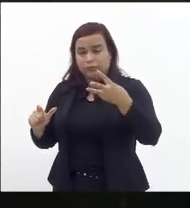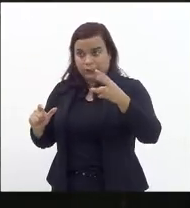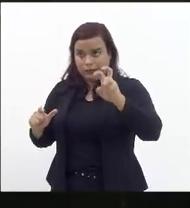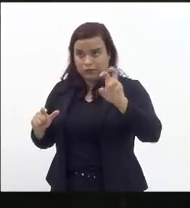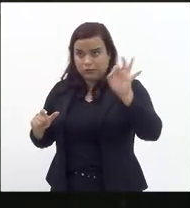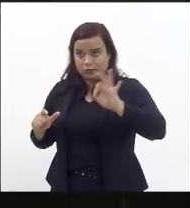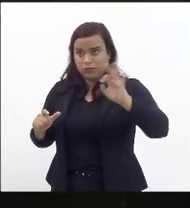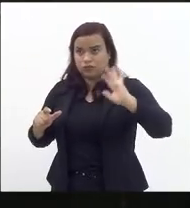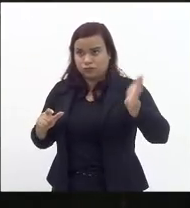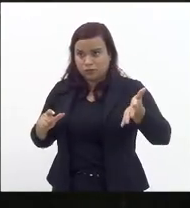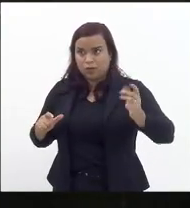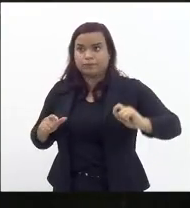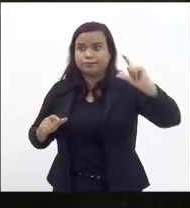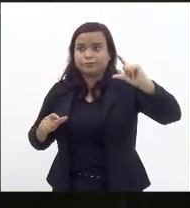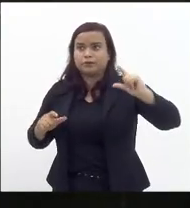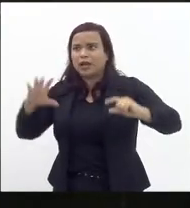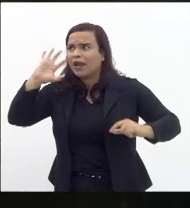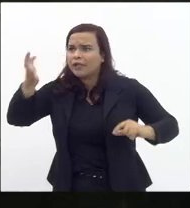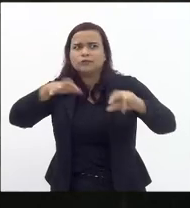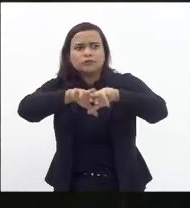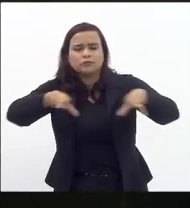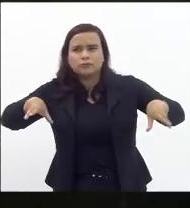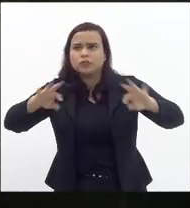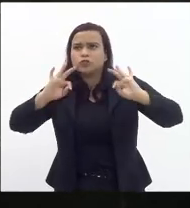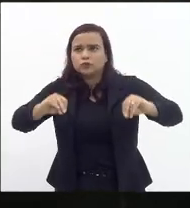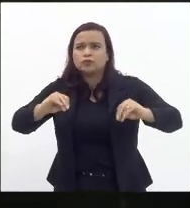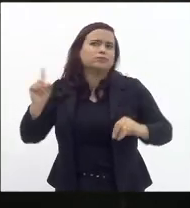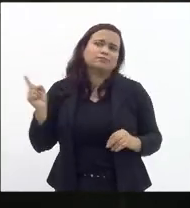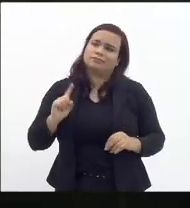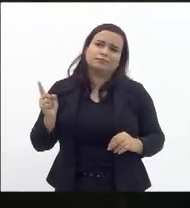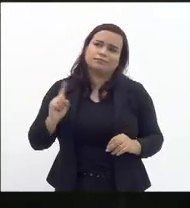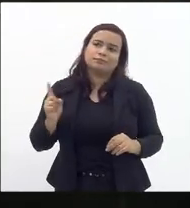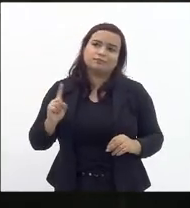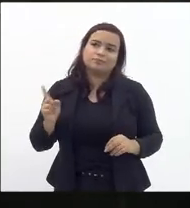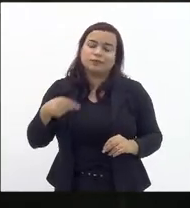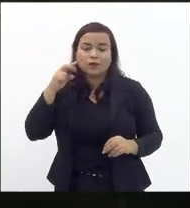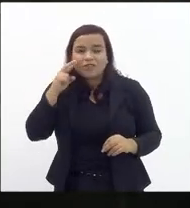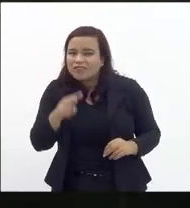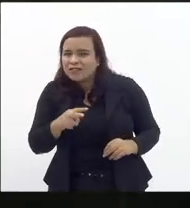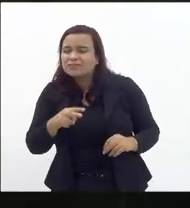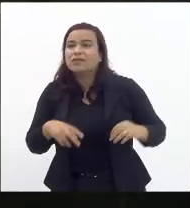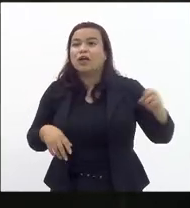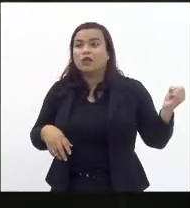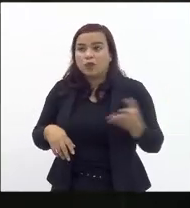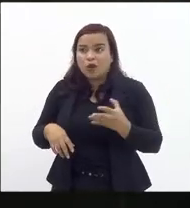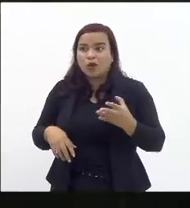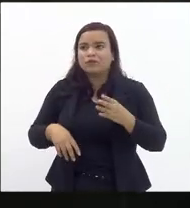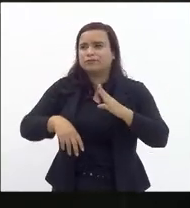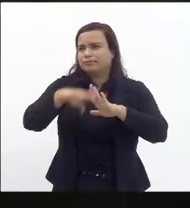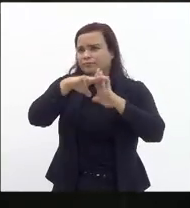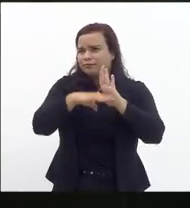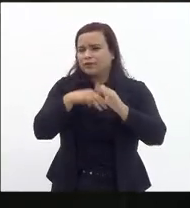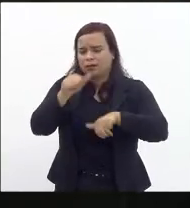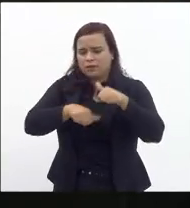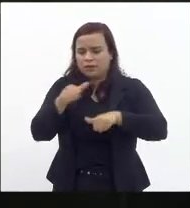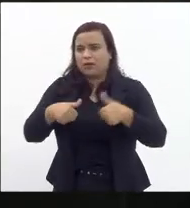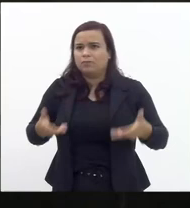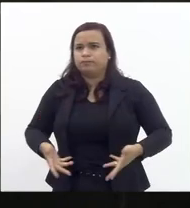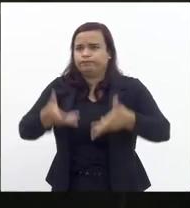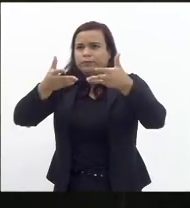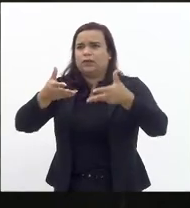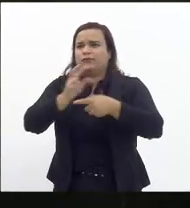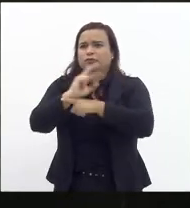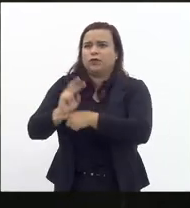resolveu tudo. Tanto não resolveu, que se a gente não renovar o regime de recuperação fiscal,